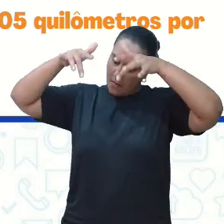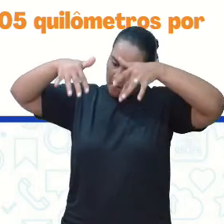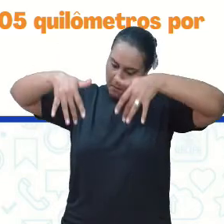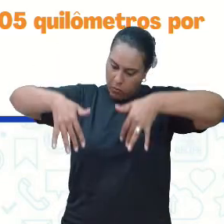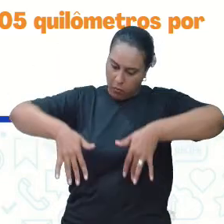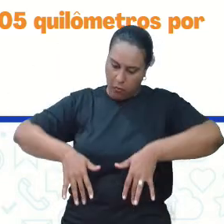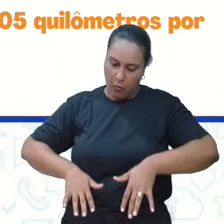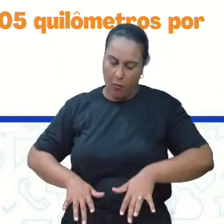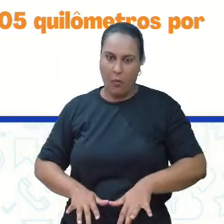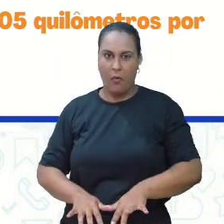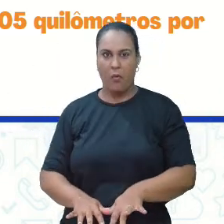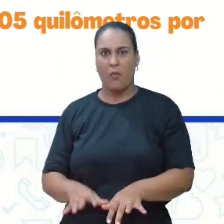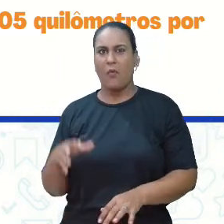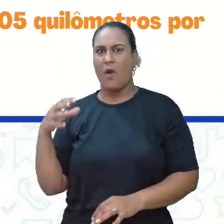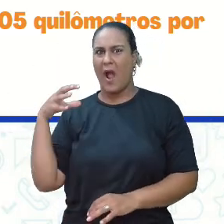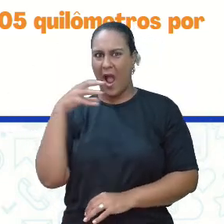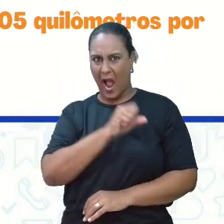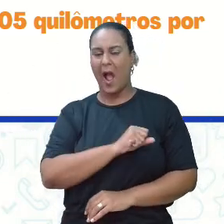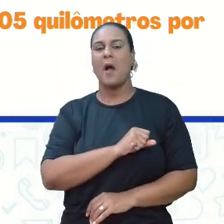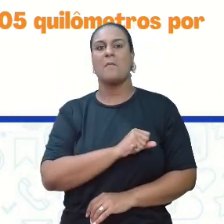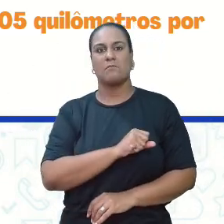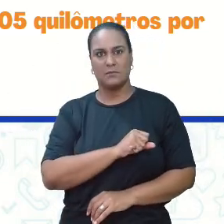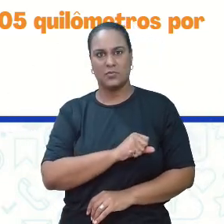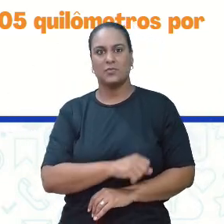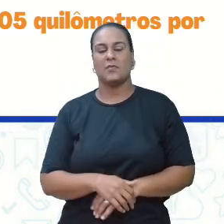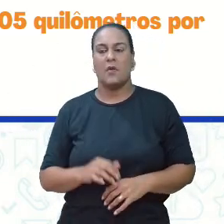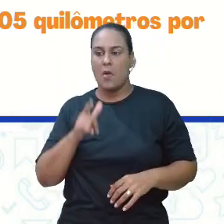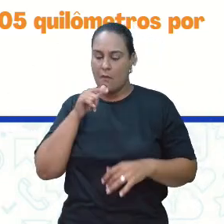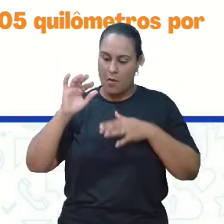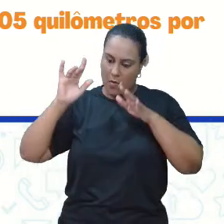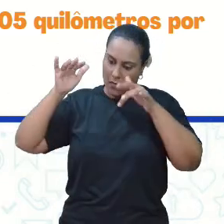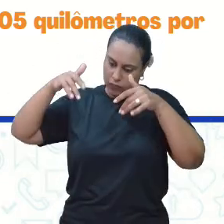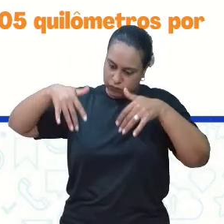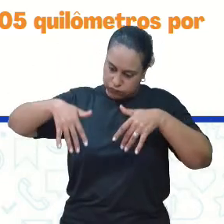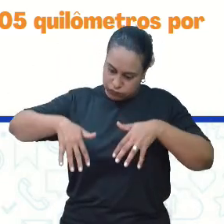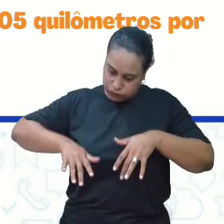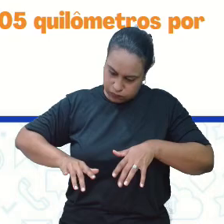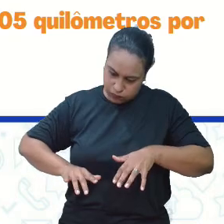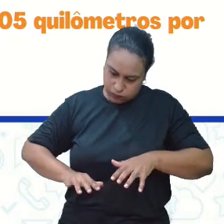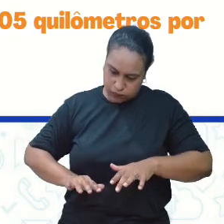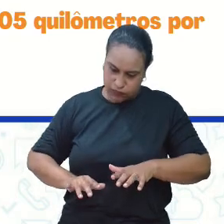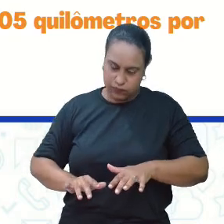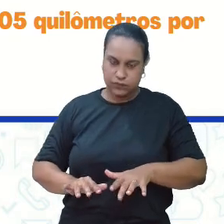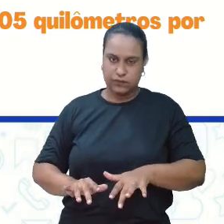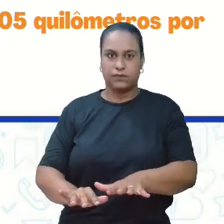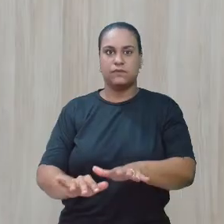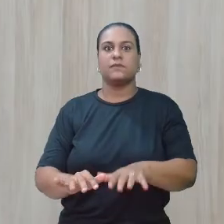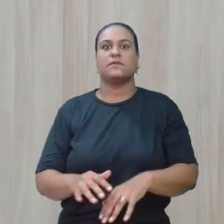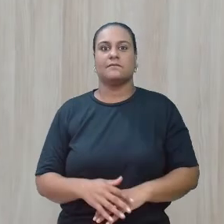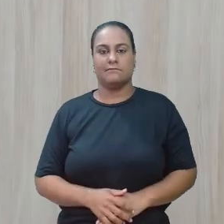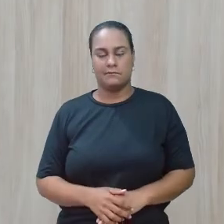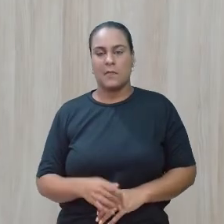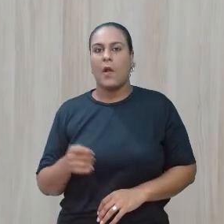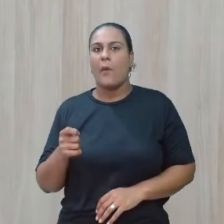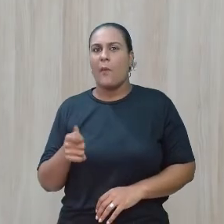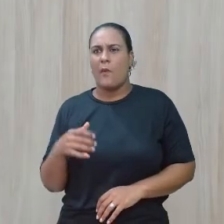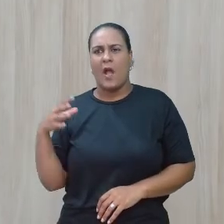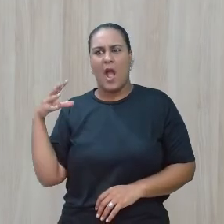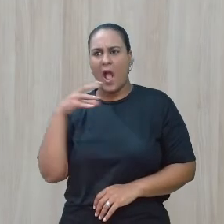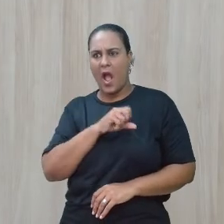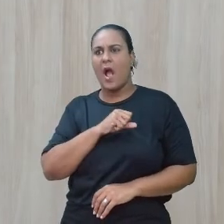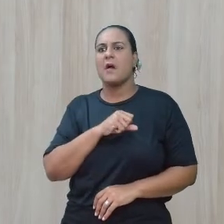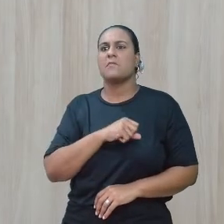de 805 km por hora. Veja a velocidade, a intensidade que é. Quase tão